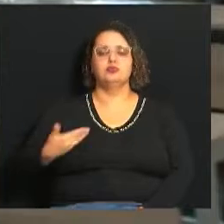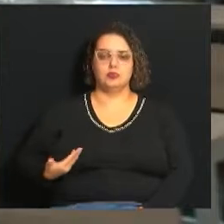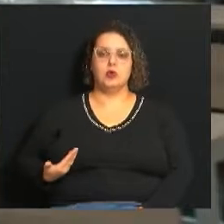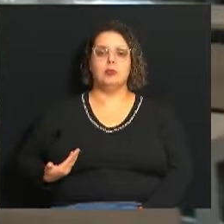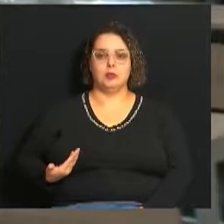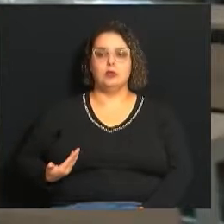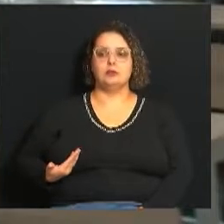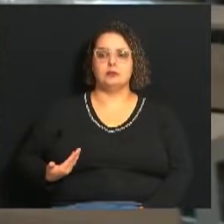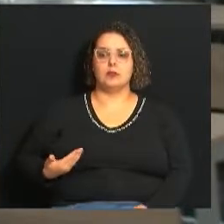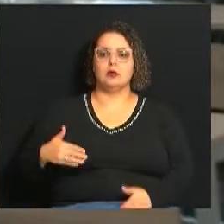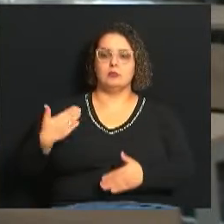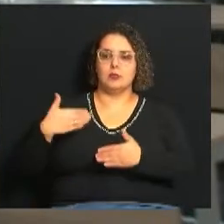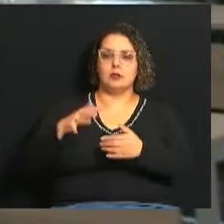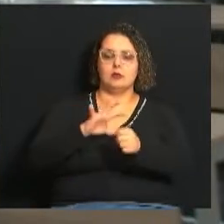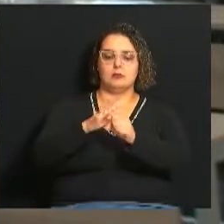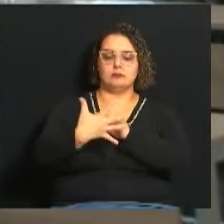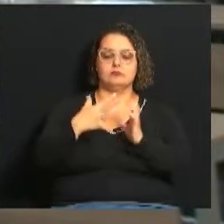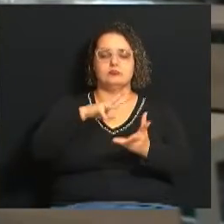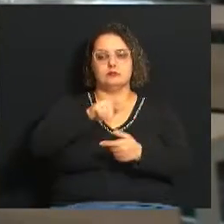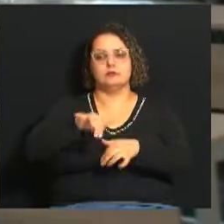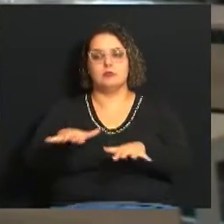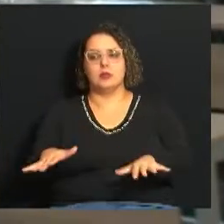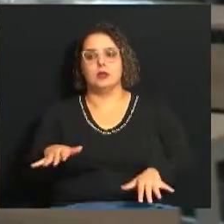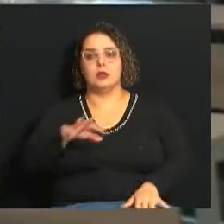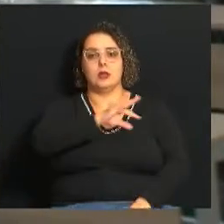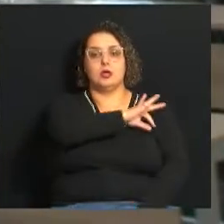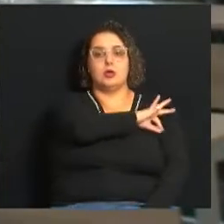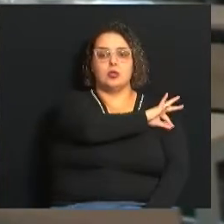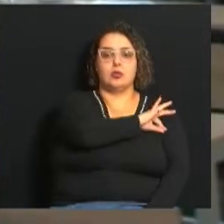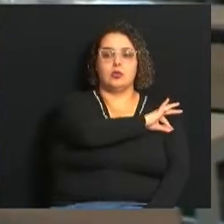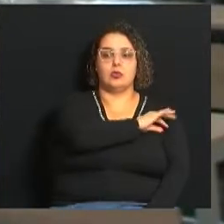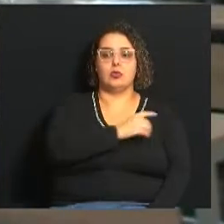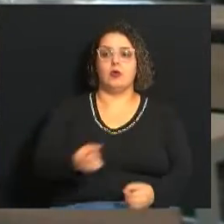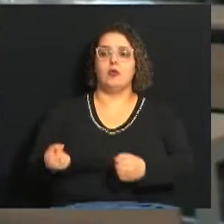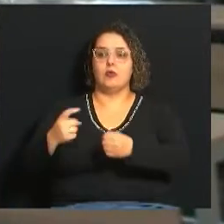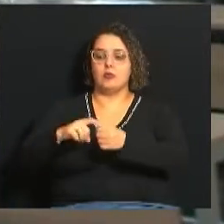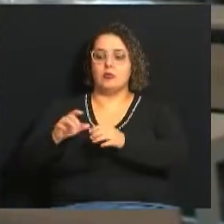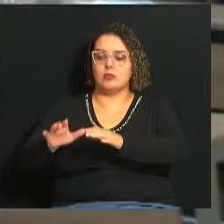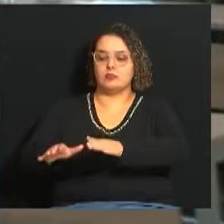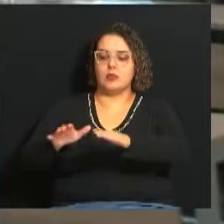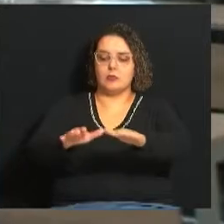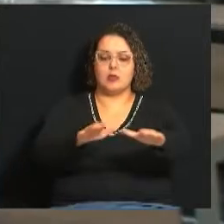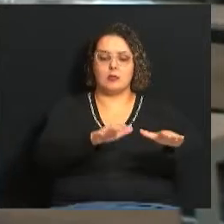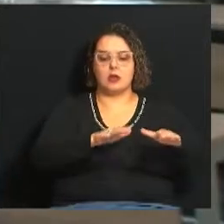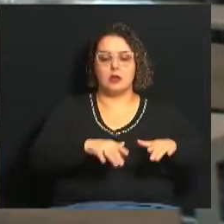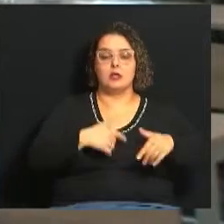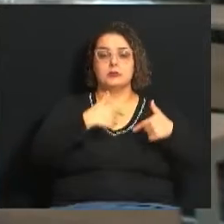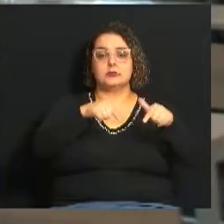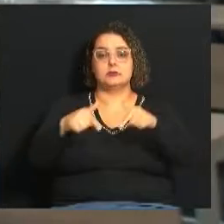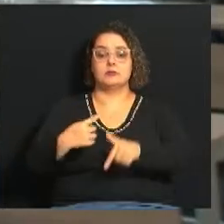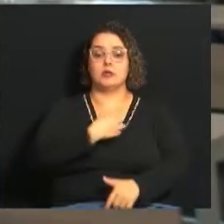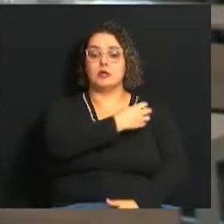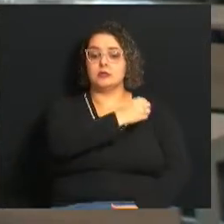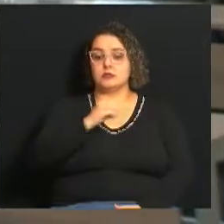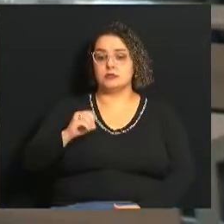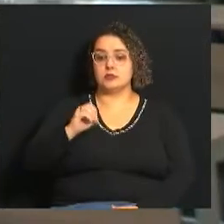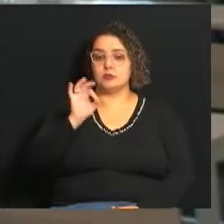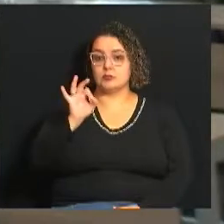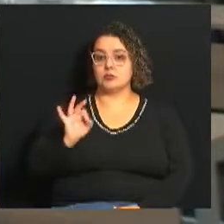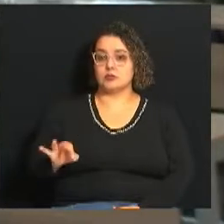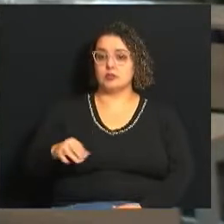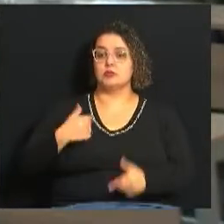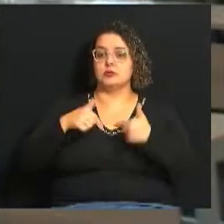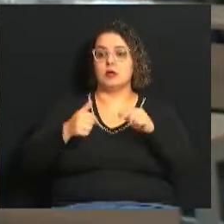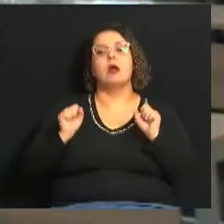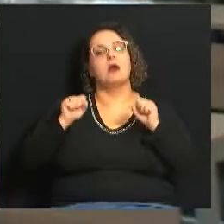a pandemia, que a prefeitura volte aos seus departamentos trabalhando com 100% de funcionários, aí